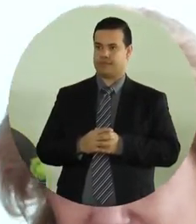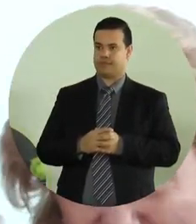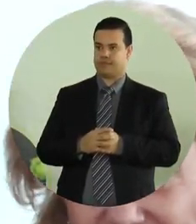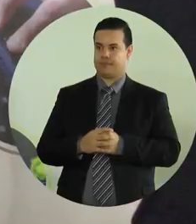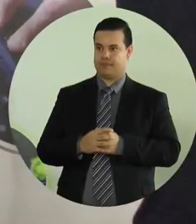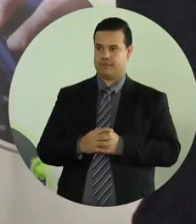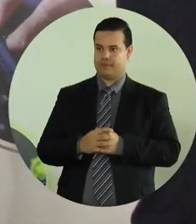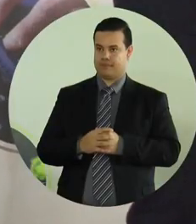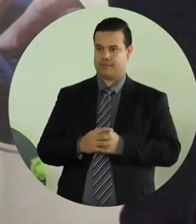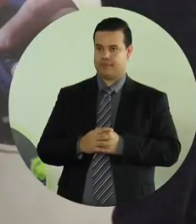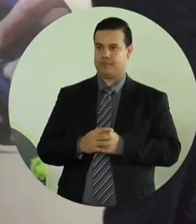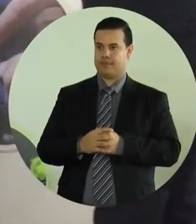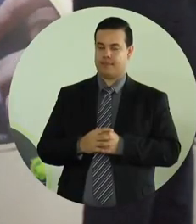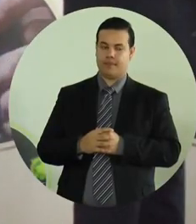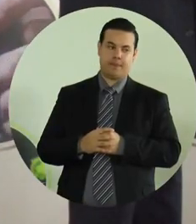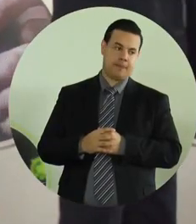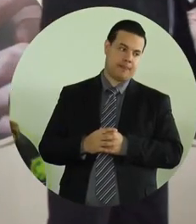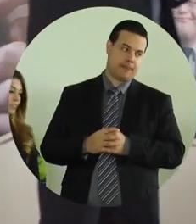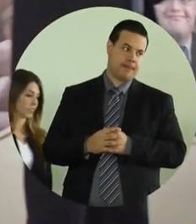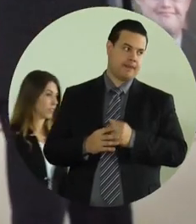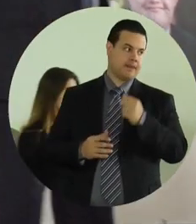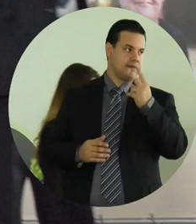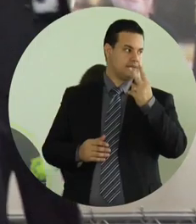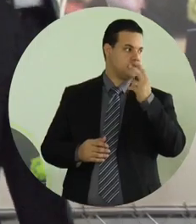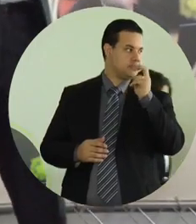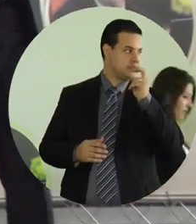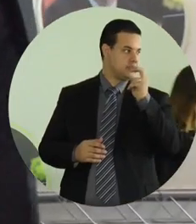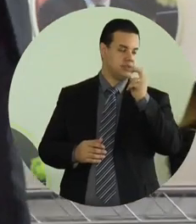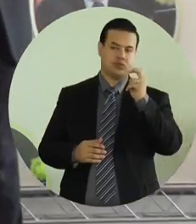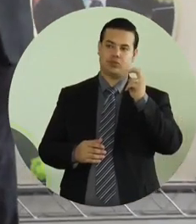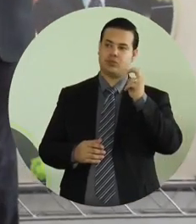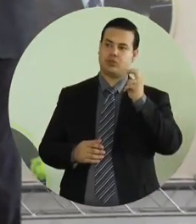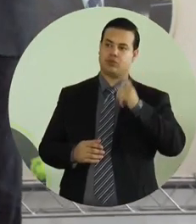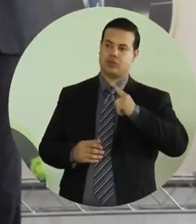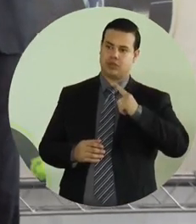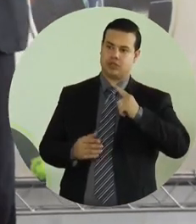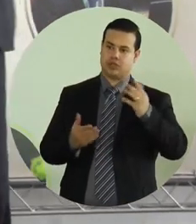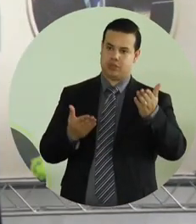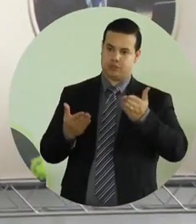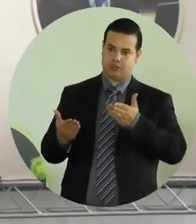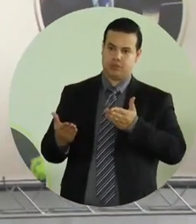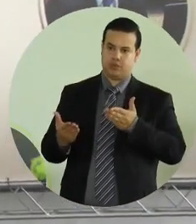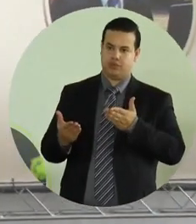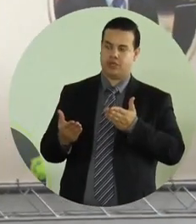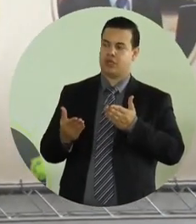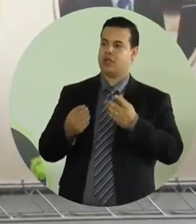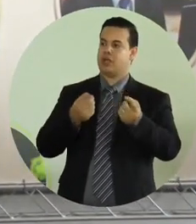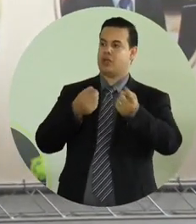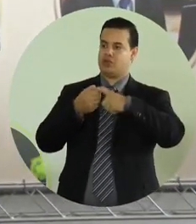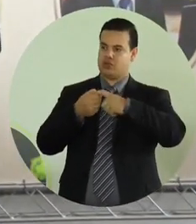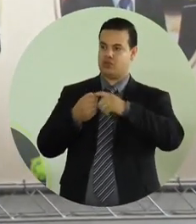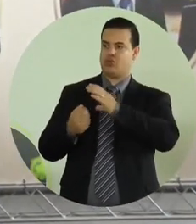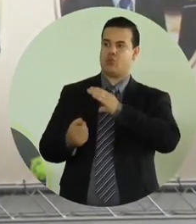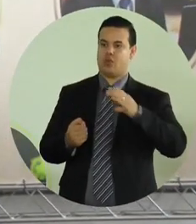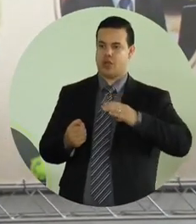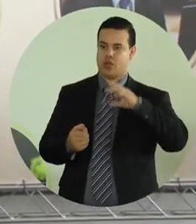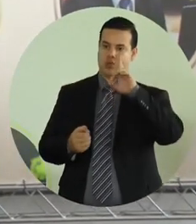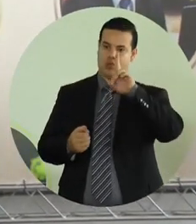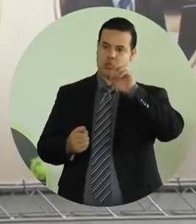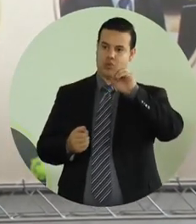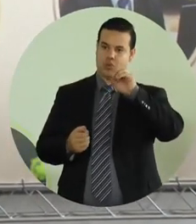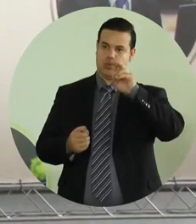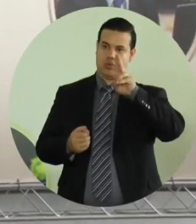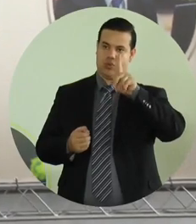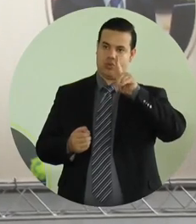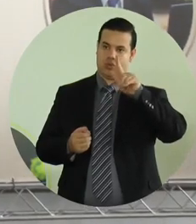Jéssica Pereira da Silva tem síndrome de Down e paixão para cozinhar. Se associou ao cunhado Douglas